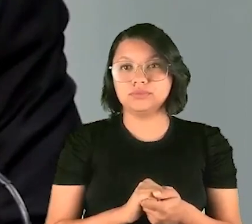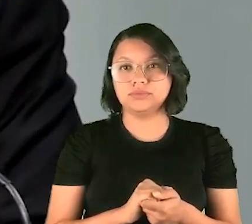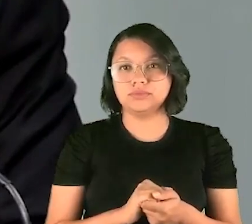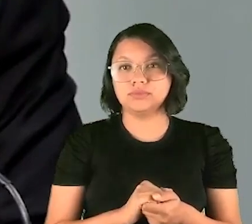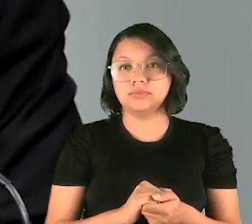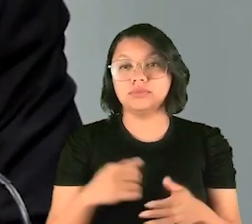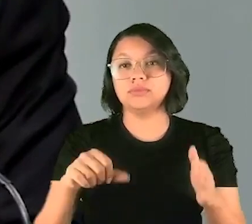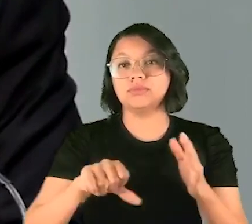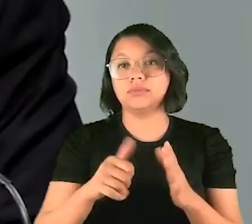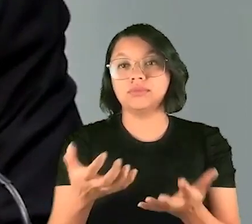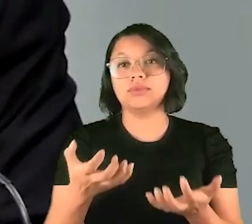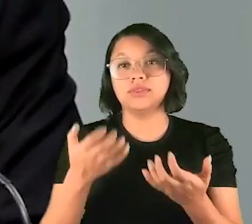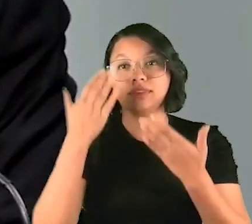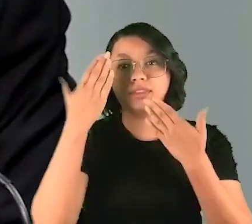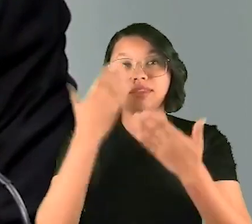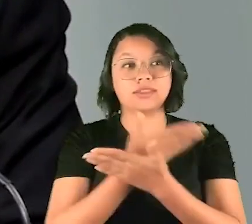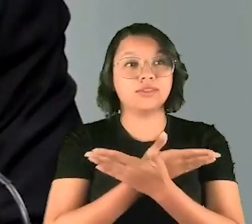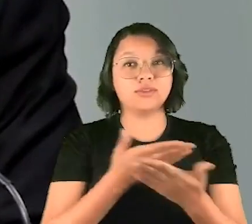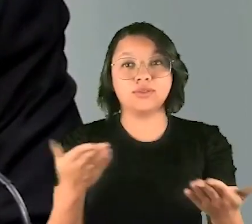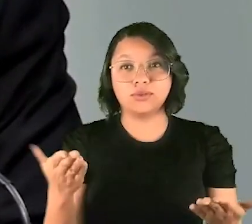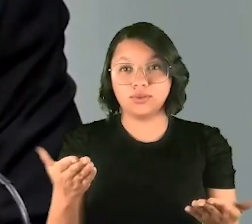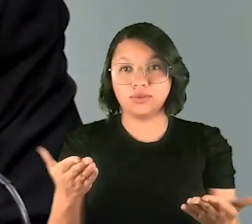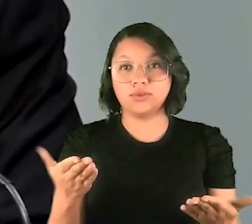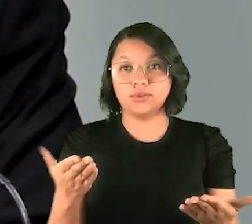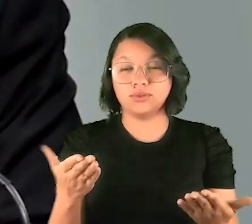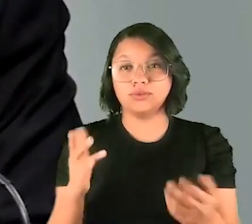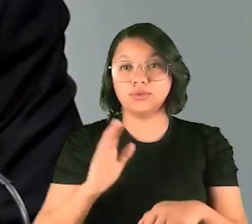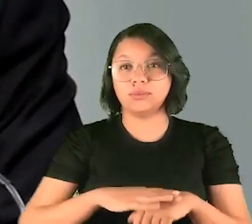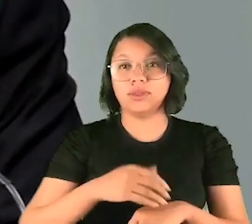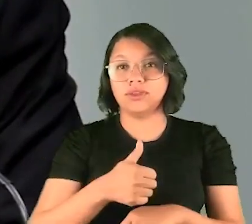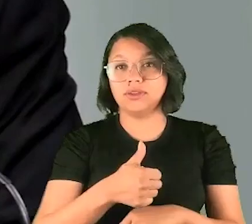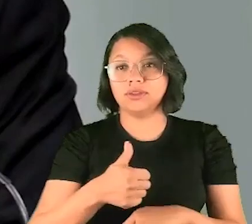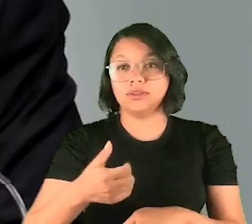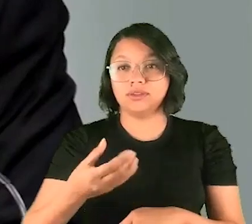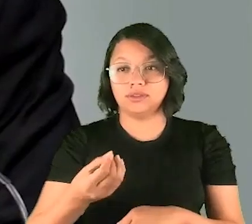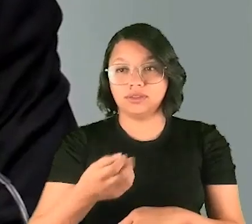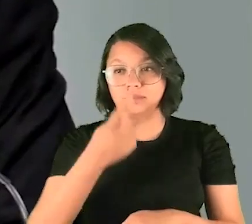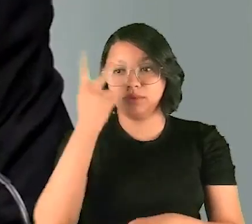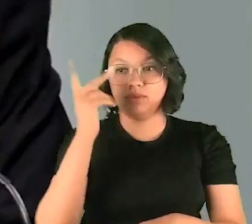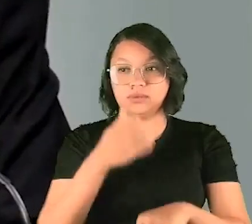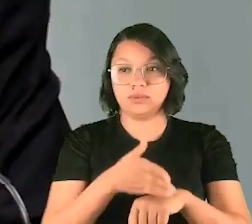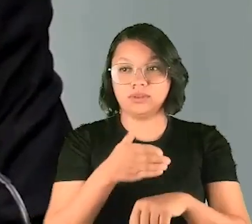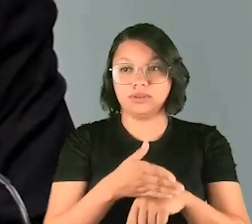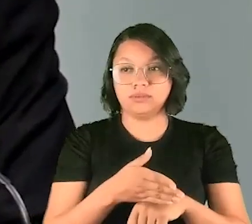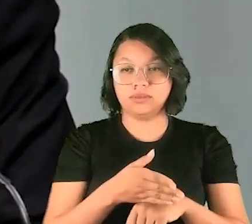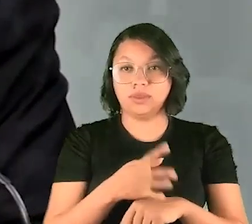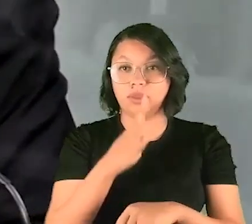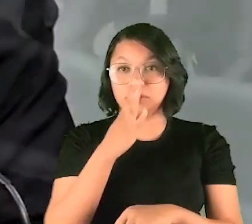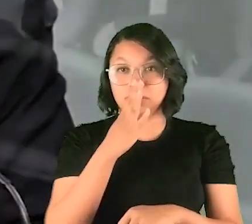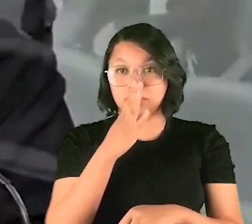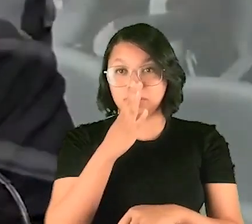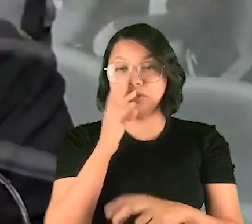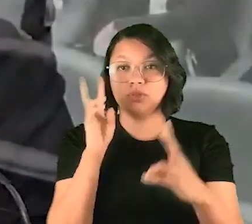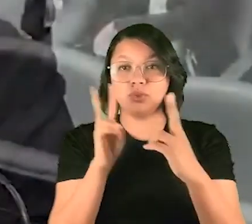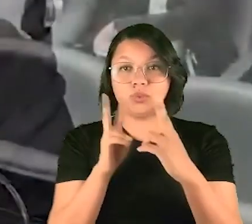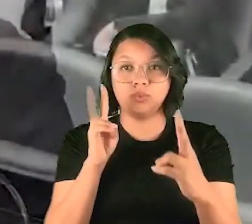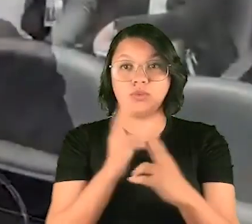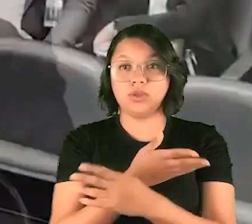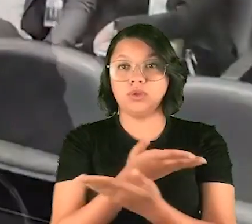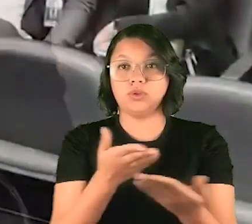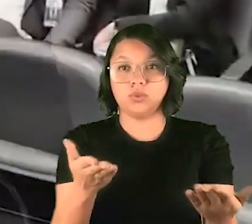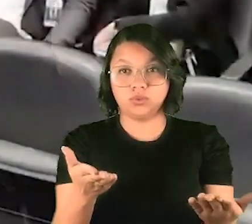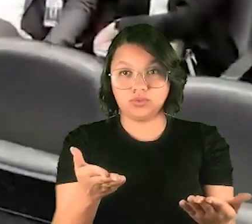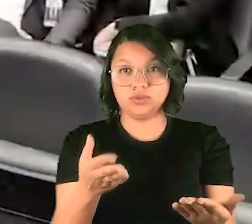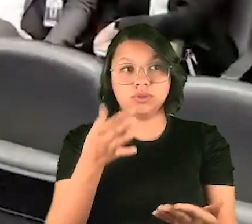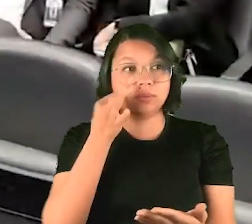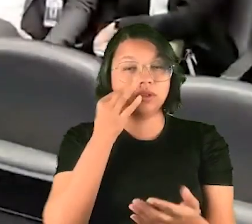Sim, claro. Pois não. Bom, primeiro, eu gostaria de agradecer a todos os nossos mais de 110 participantes que estão